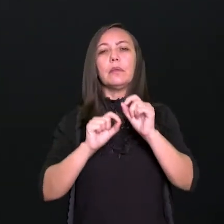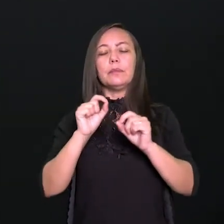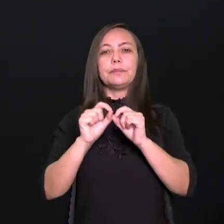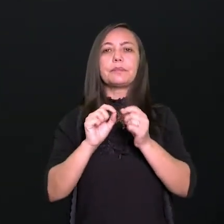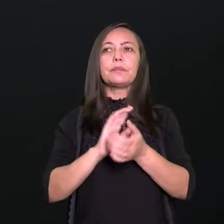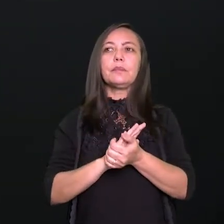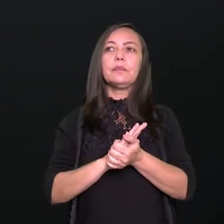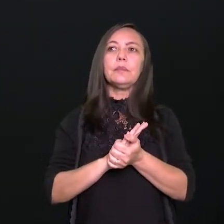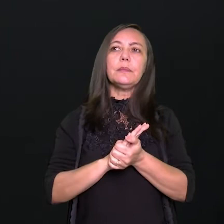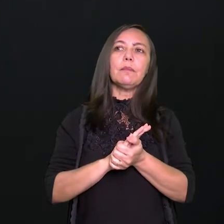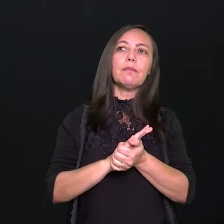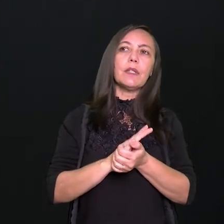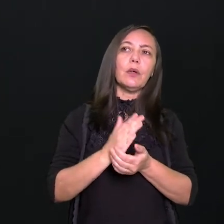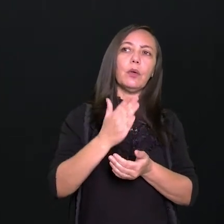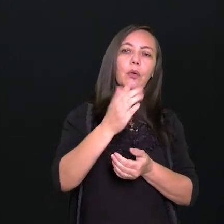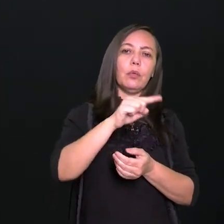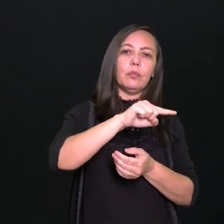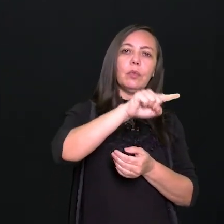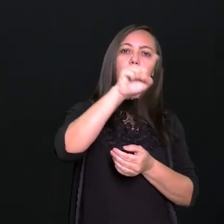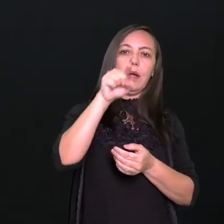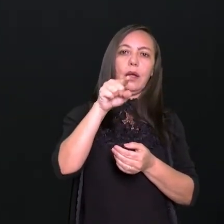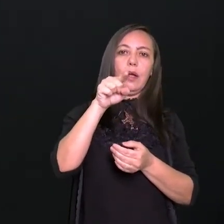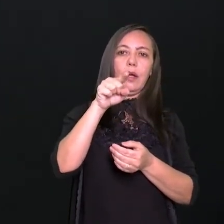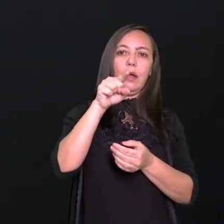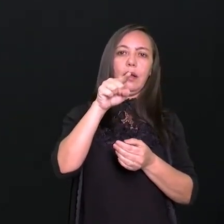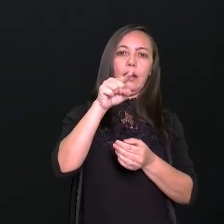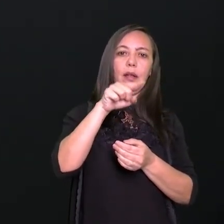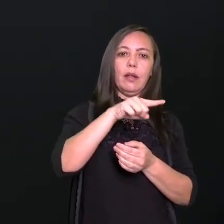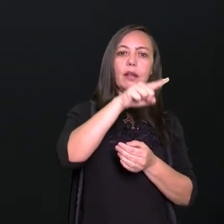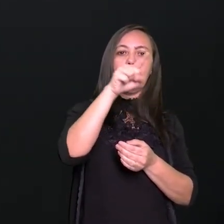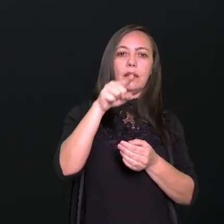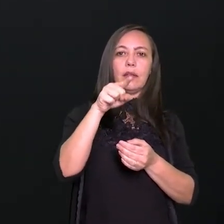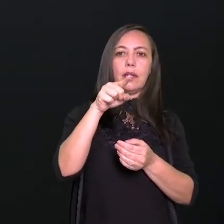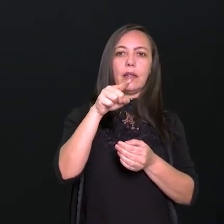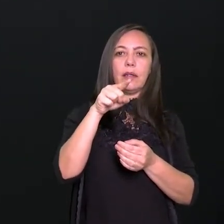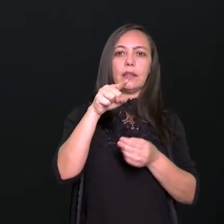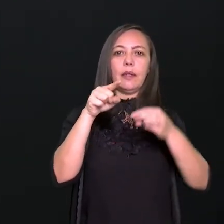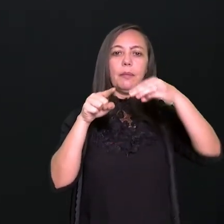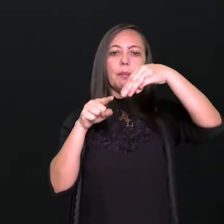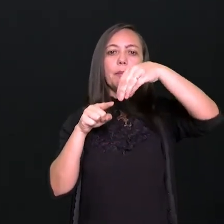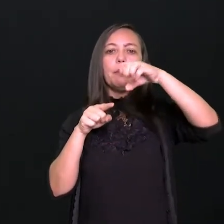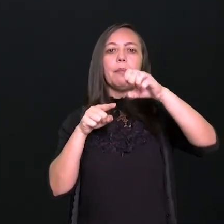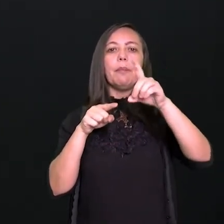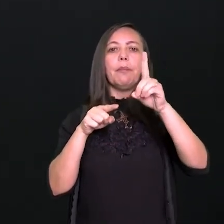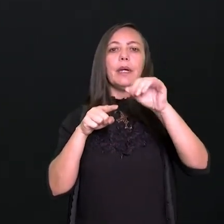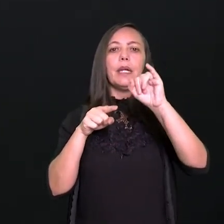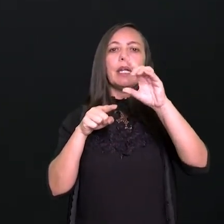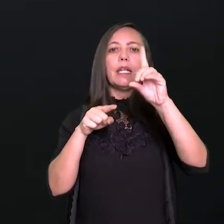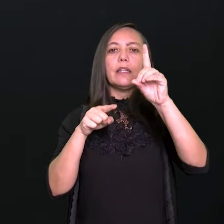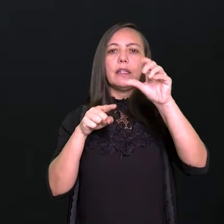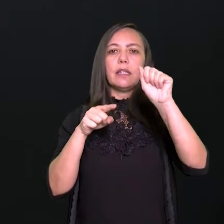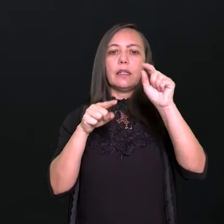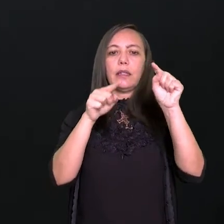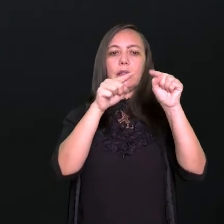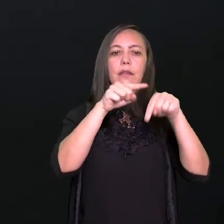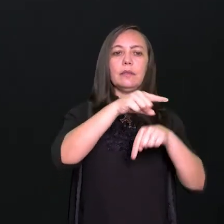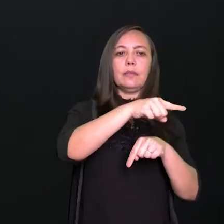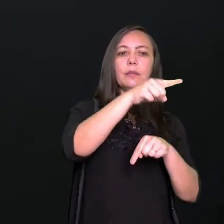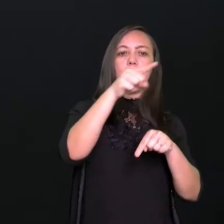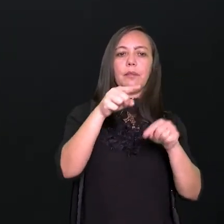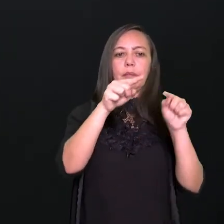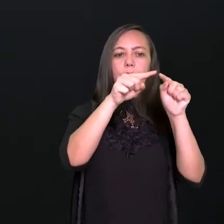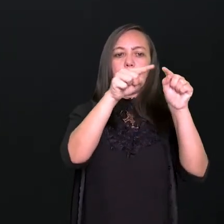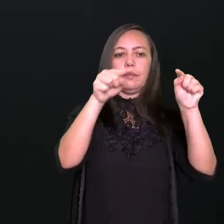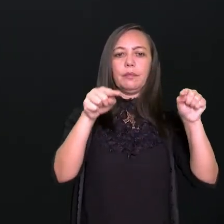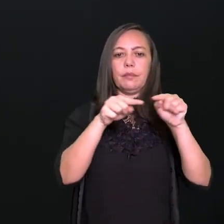reparem. Essa flechinha, ela está andando de medida para medida, uma casa por uma casa,